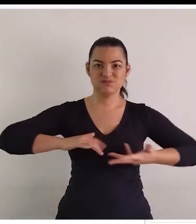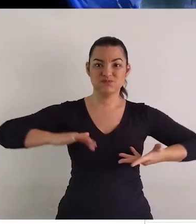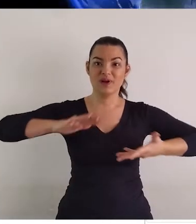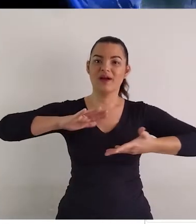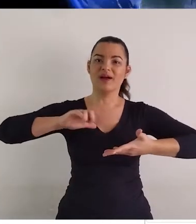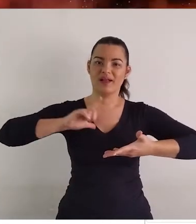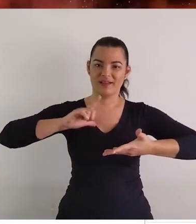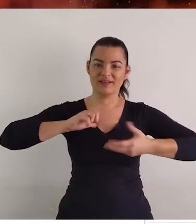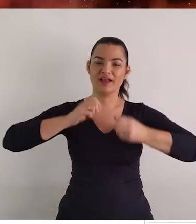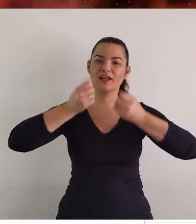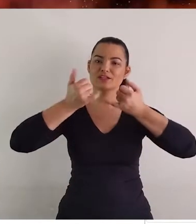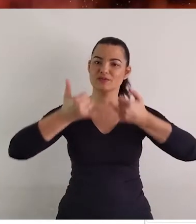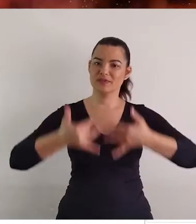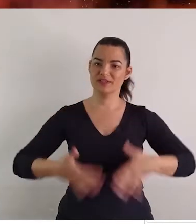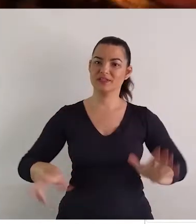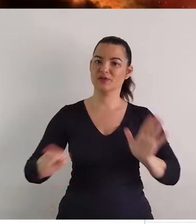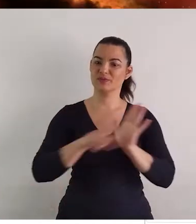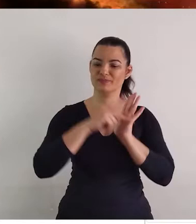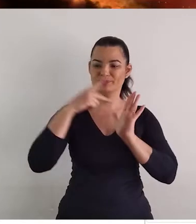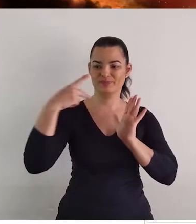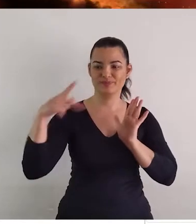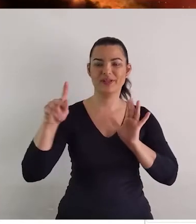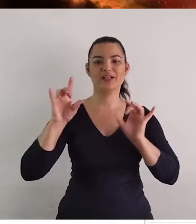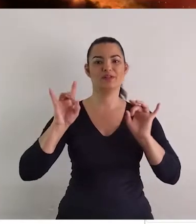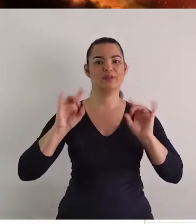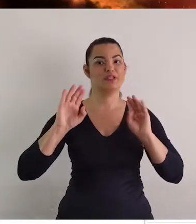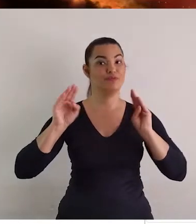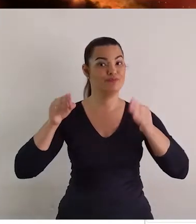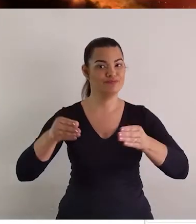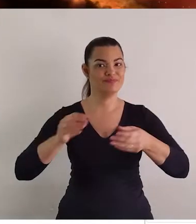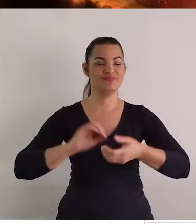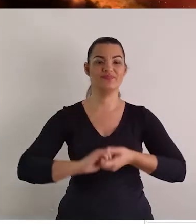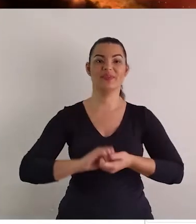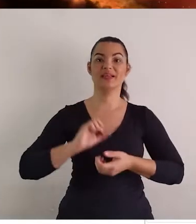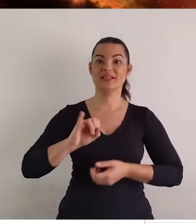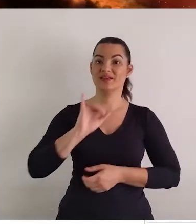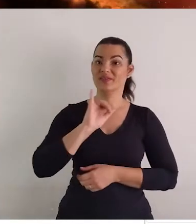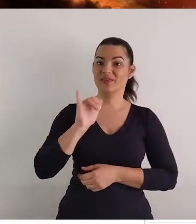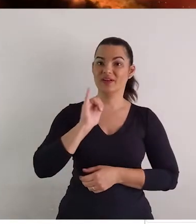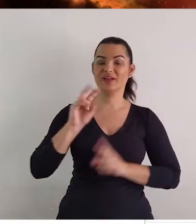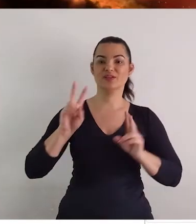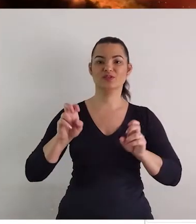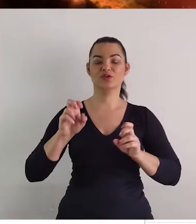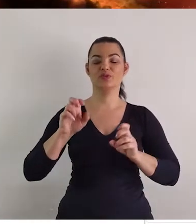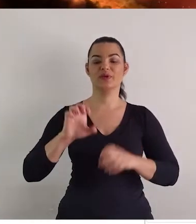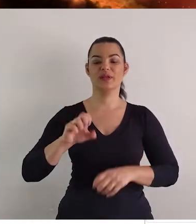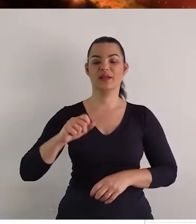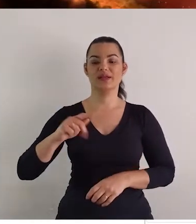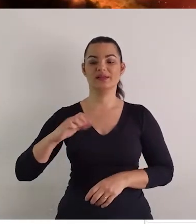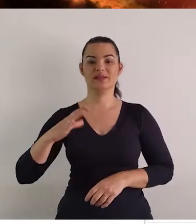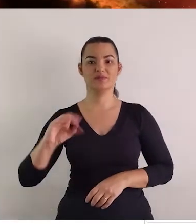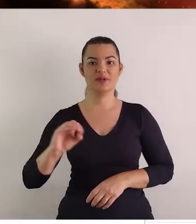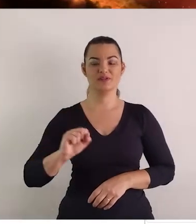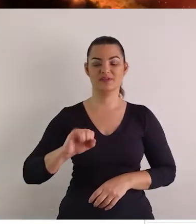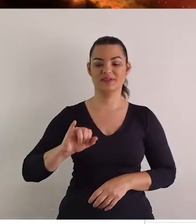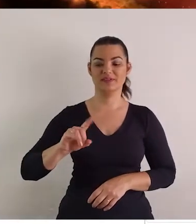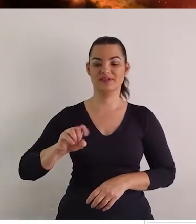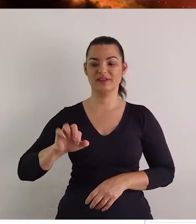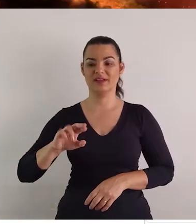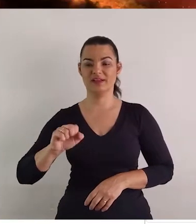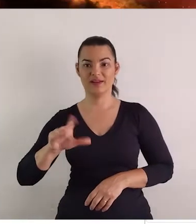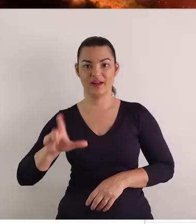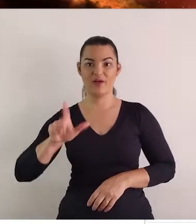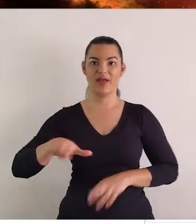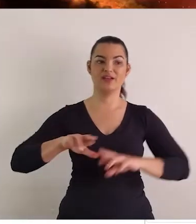tem uma definição bem específica, tá? Falar em espaço sideral é diferente de falar em espaço.